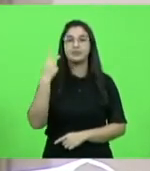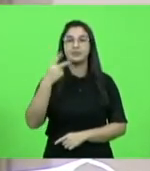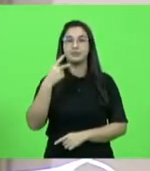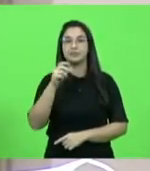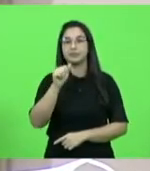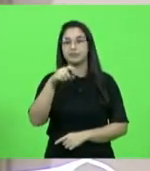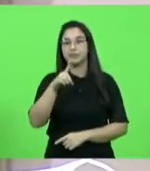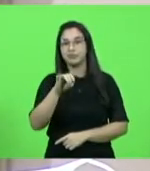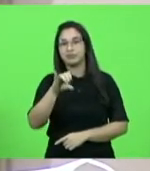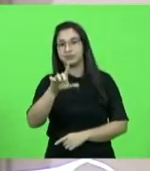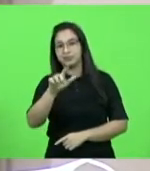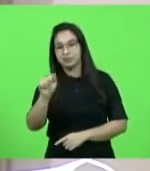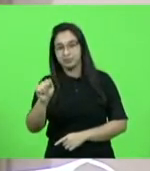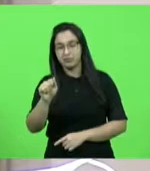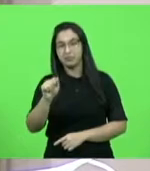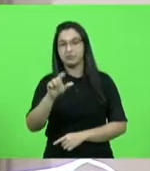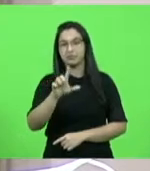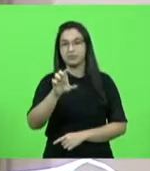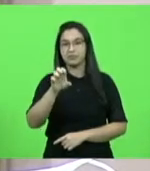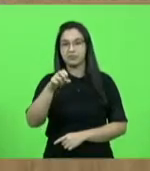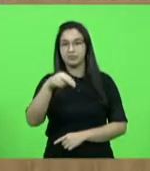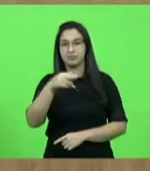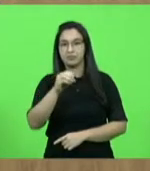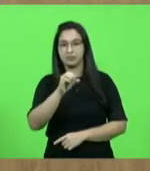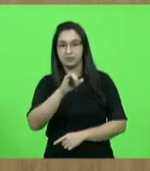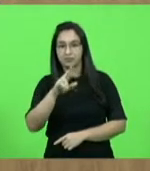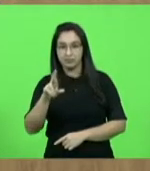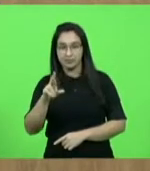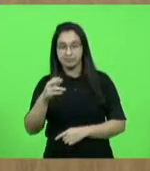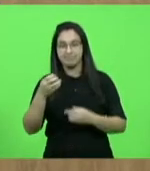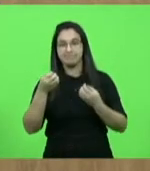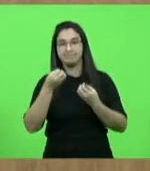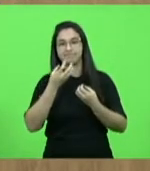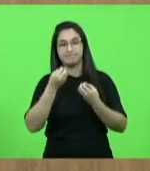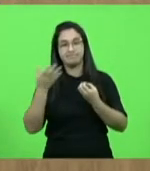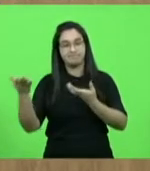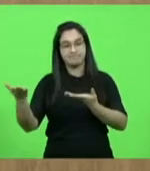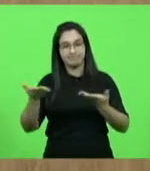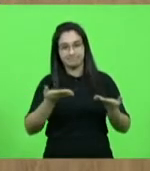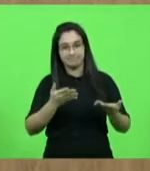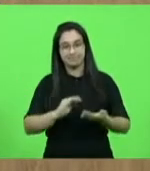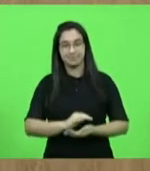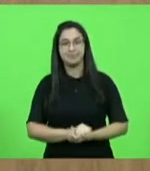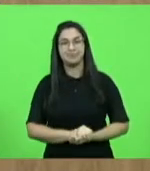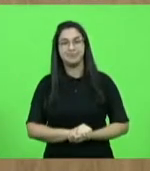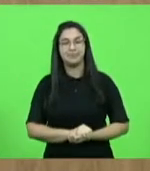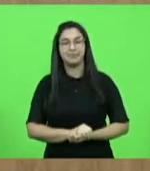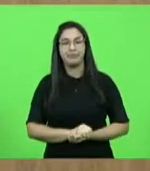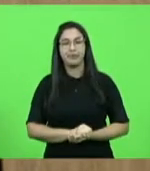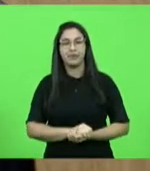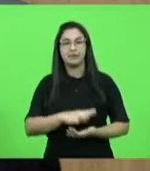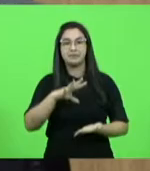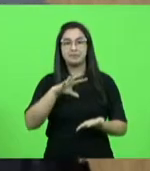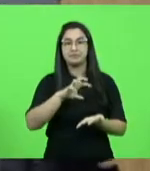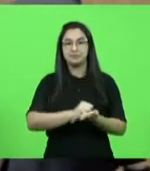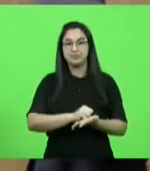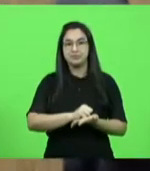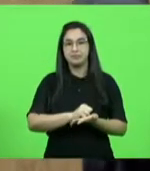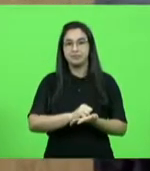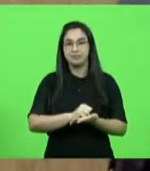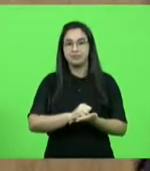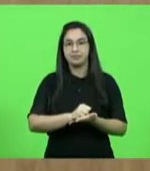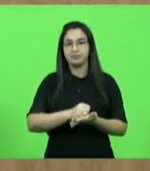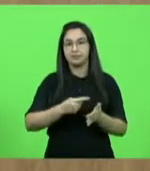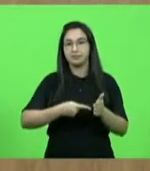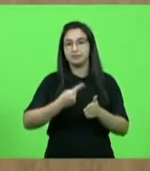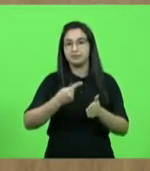Adila. Obrigado pelas suas presenças. Sejam todos bem-vindos aí. Escrito em